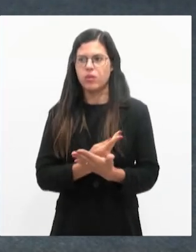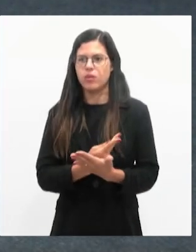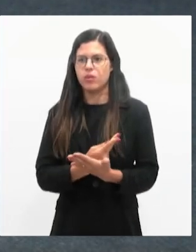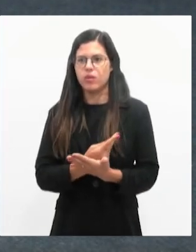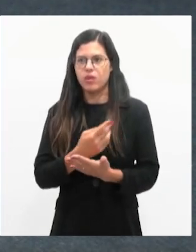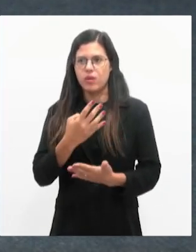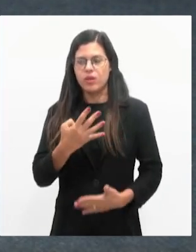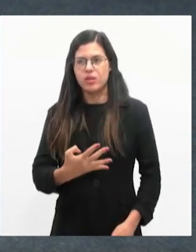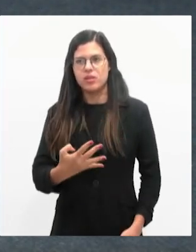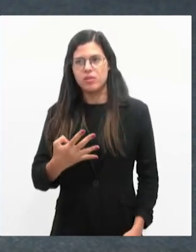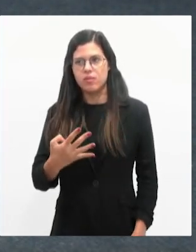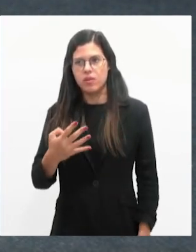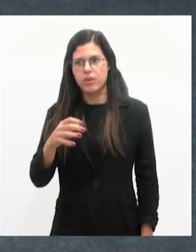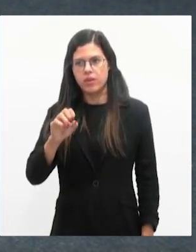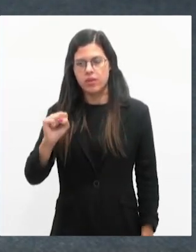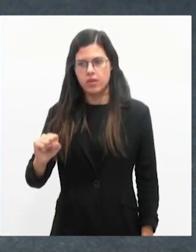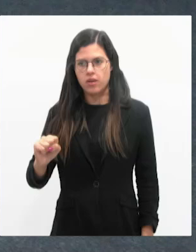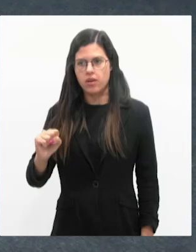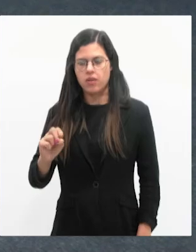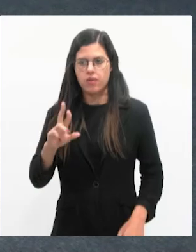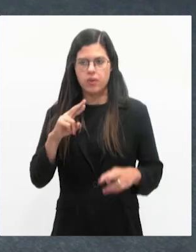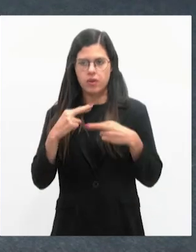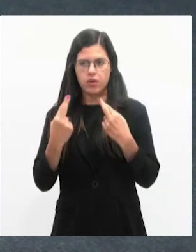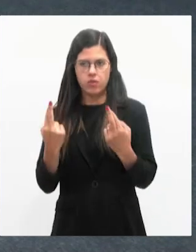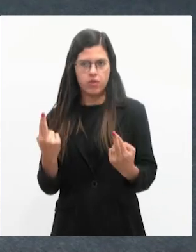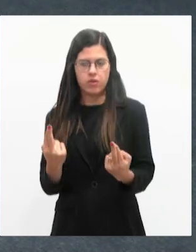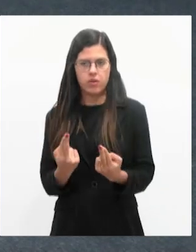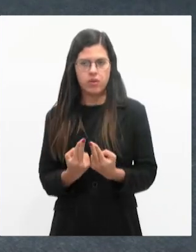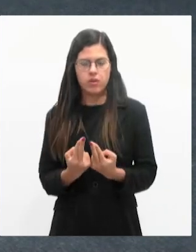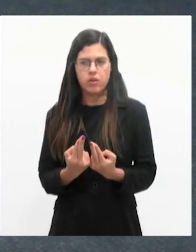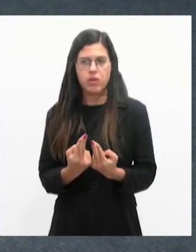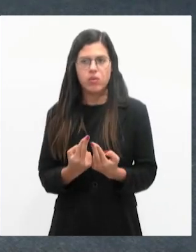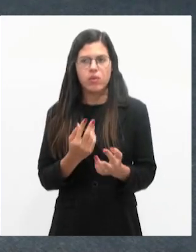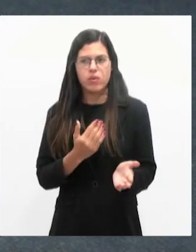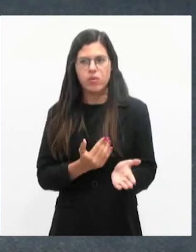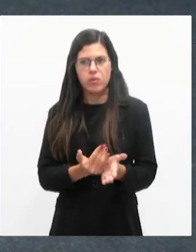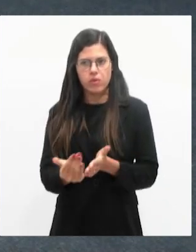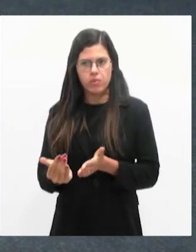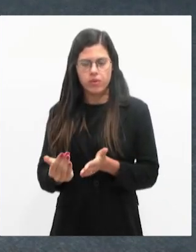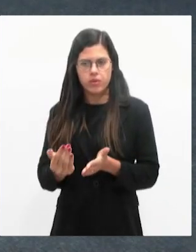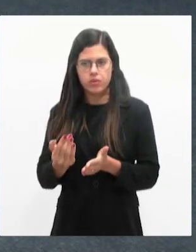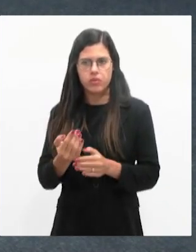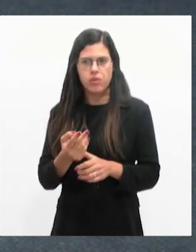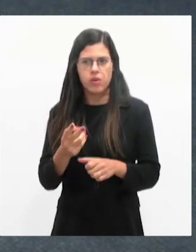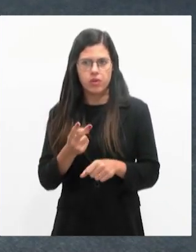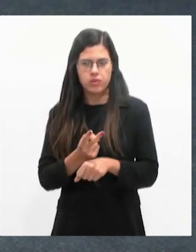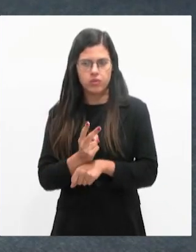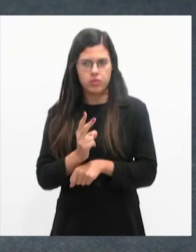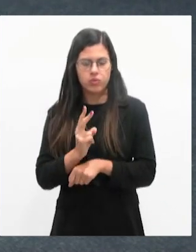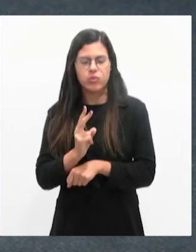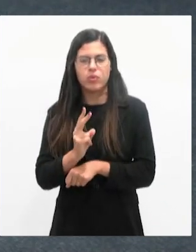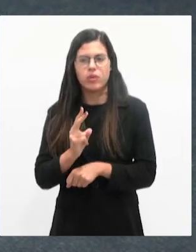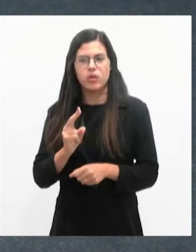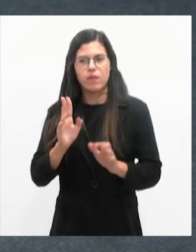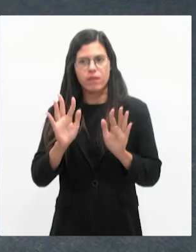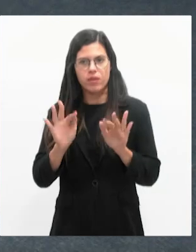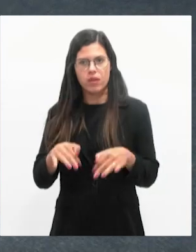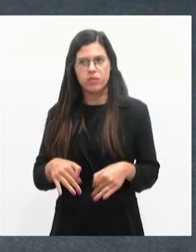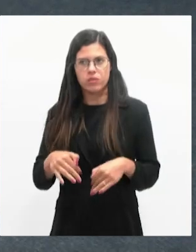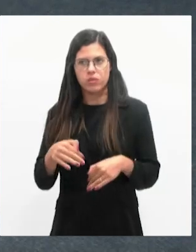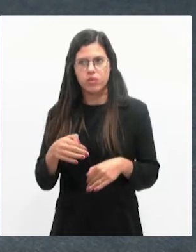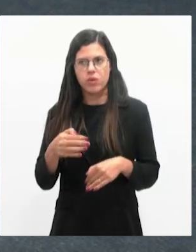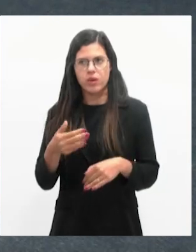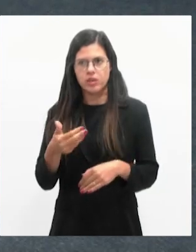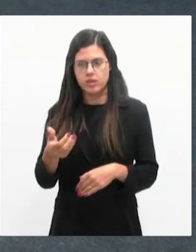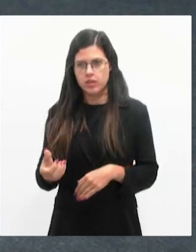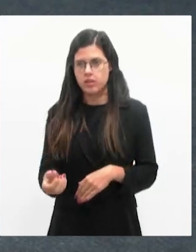na 48ª sessão ordinária, que, iniciada às 14 horas, foi encerrada às